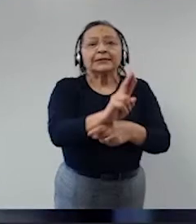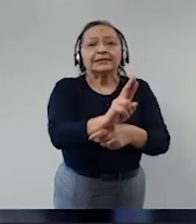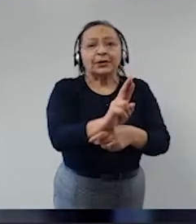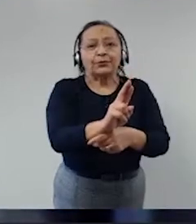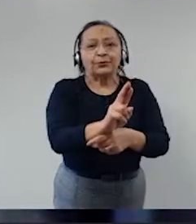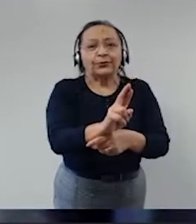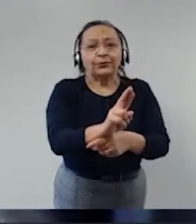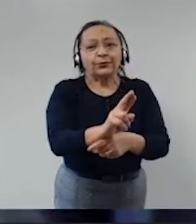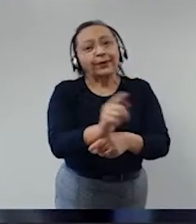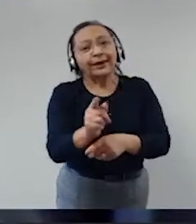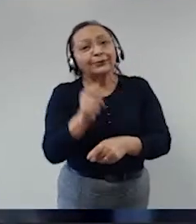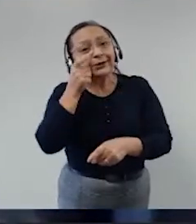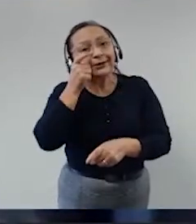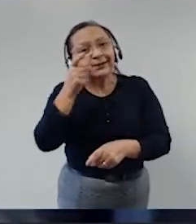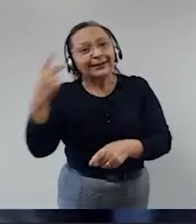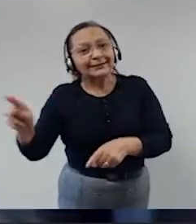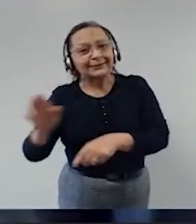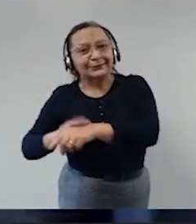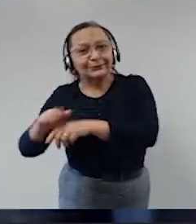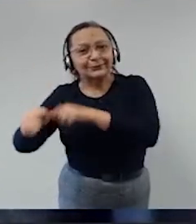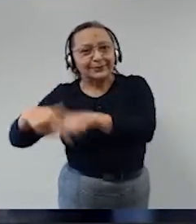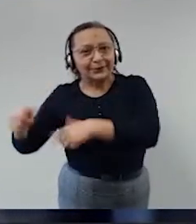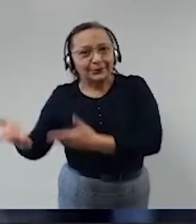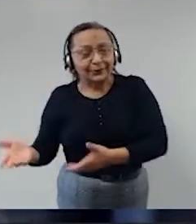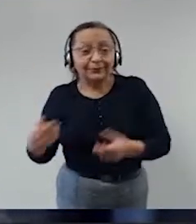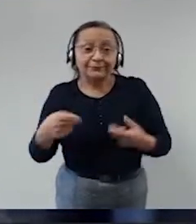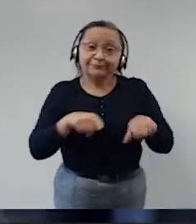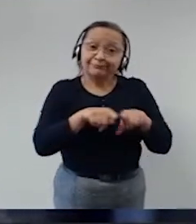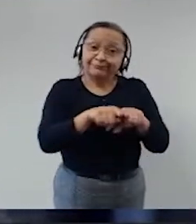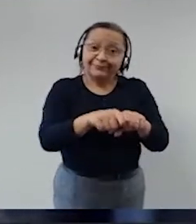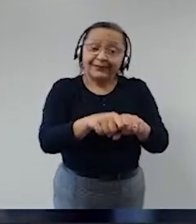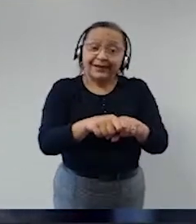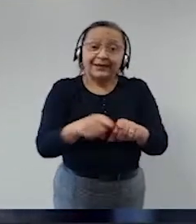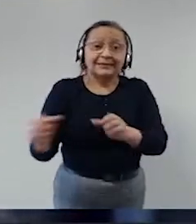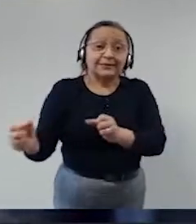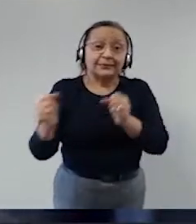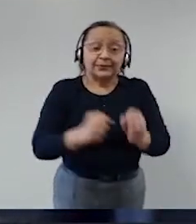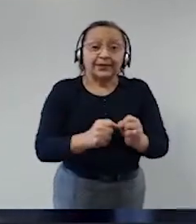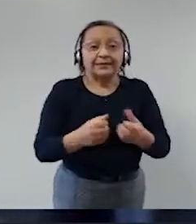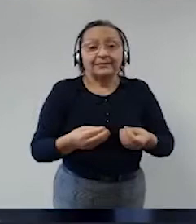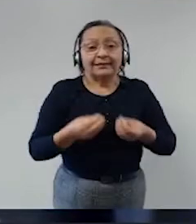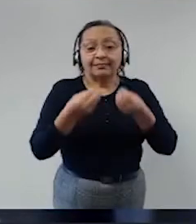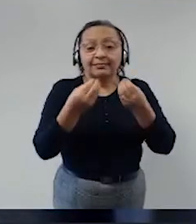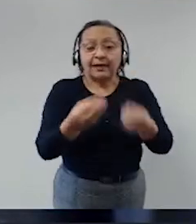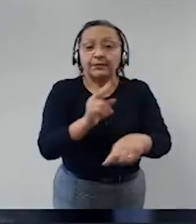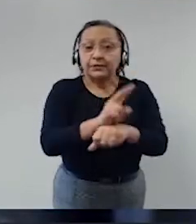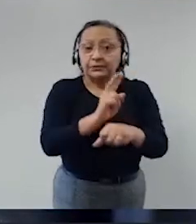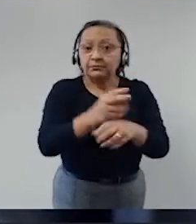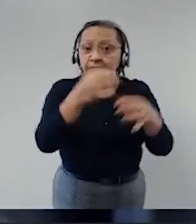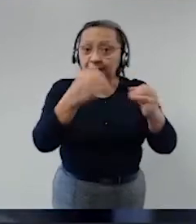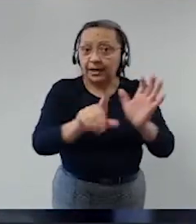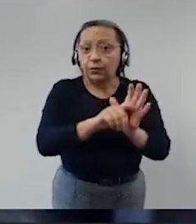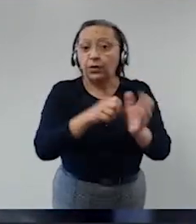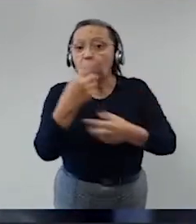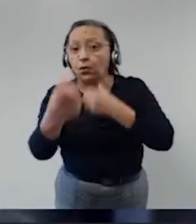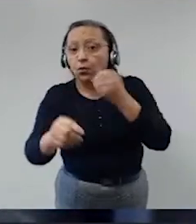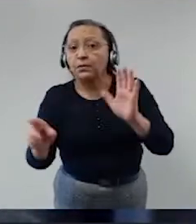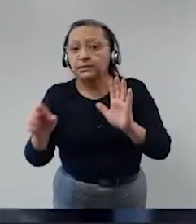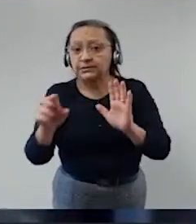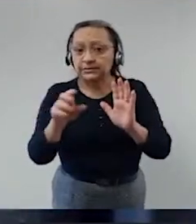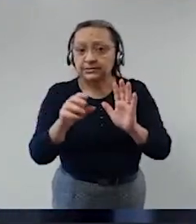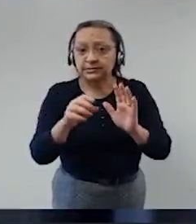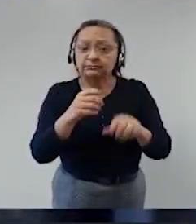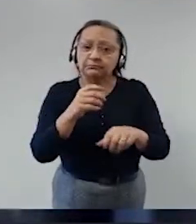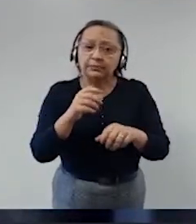trabalhadores. Então, em paralelo a este poder de derrogar a proteção legal em determinadas matérias, se